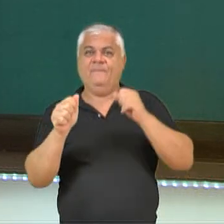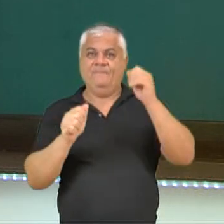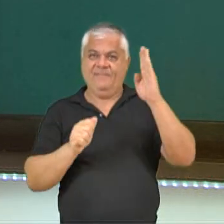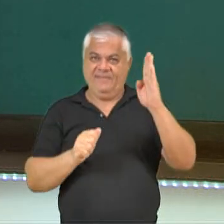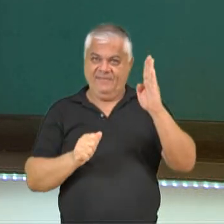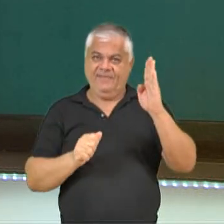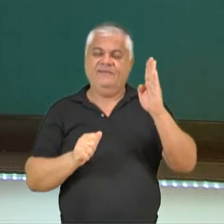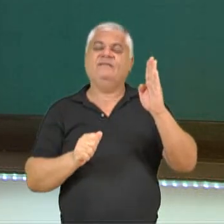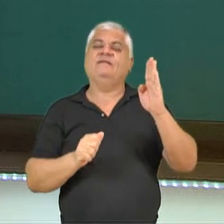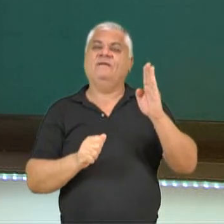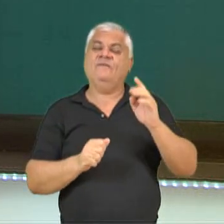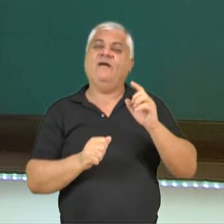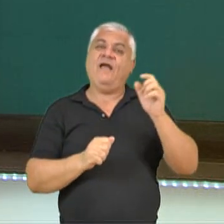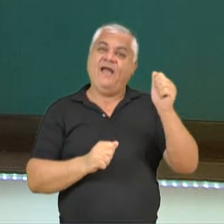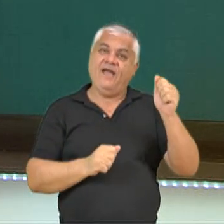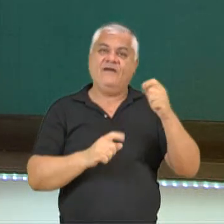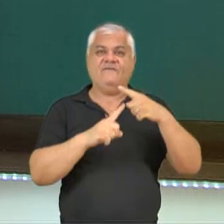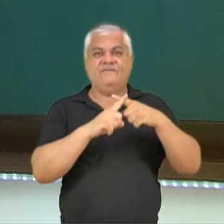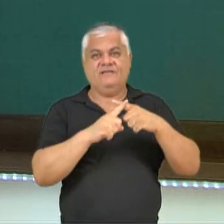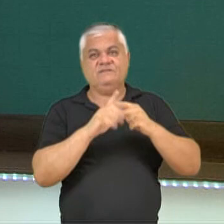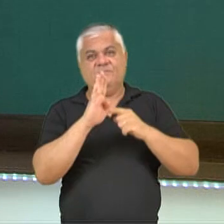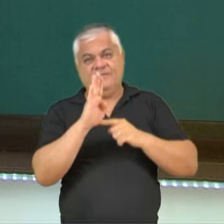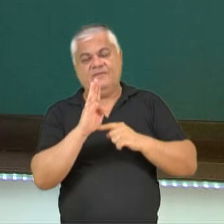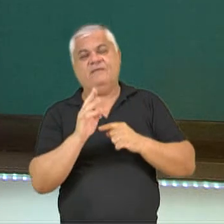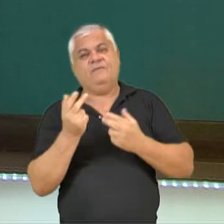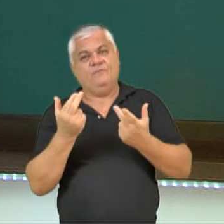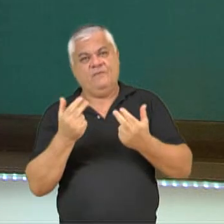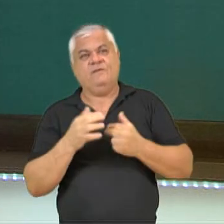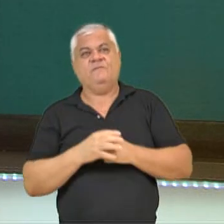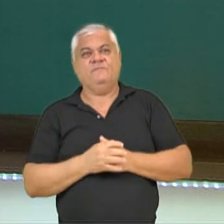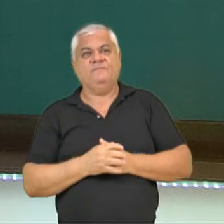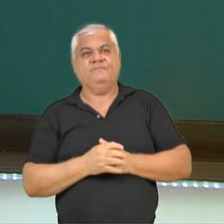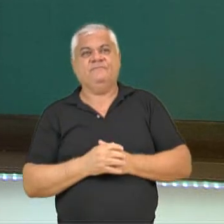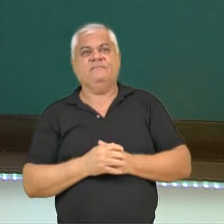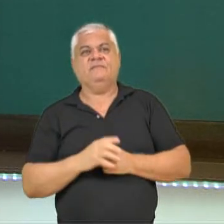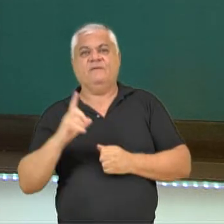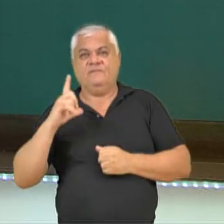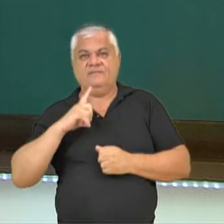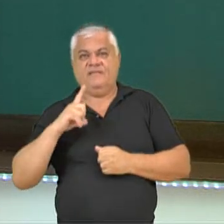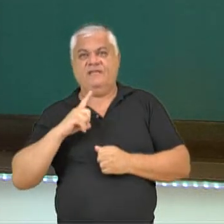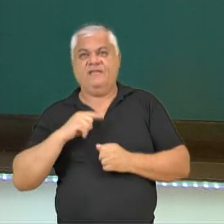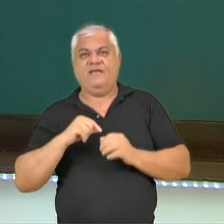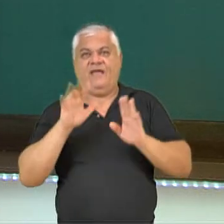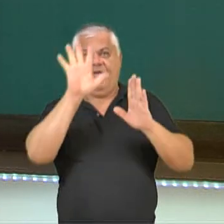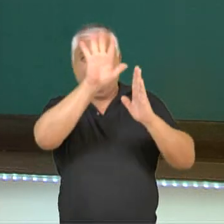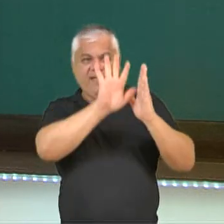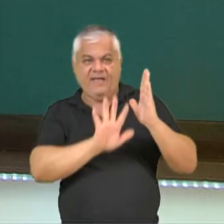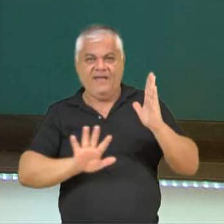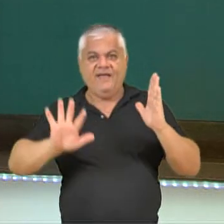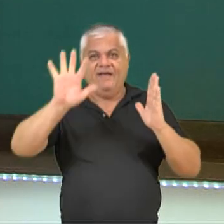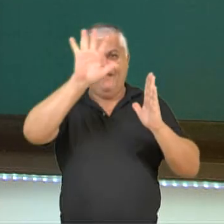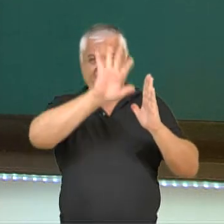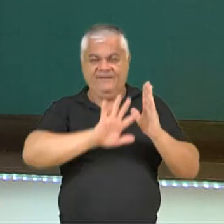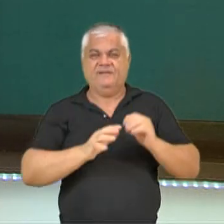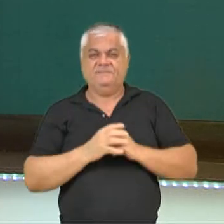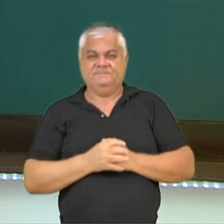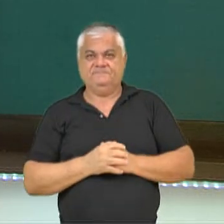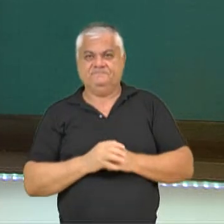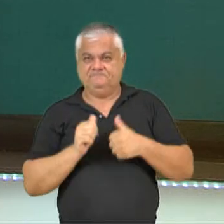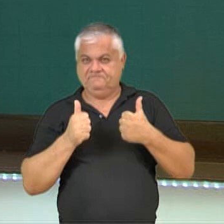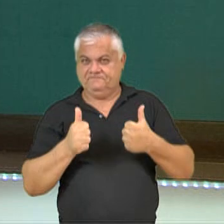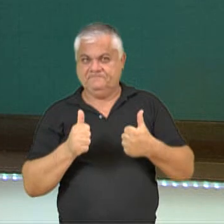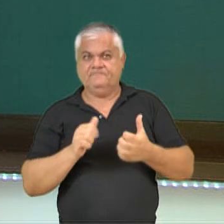Então, A vezes B, AB também. Então, a gente tem aqui a área de cada um desses pedaços, tá